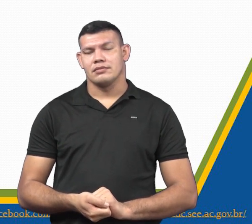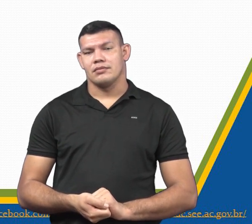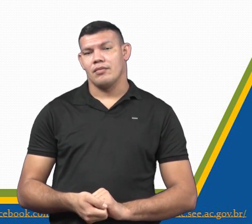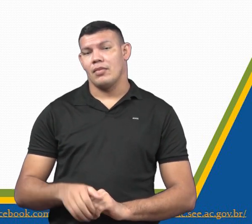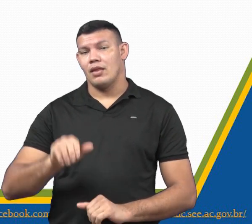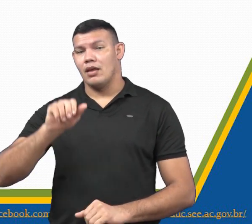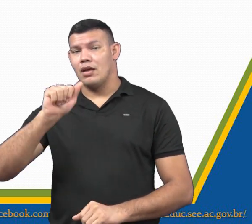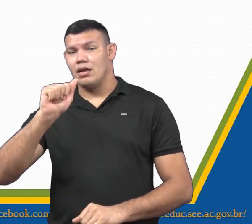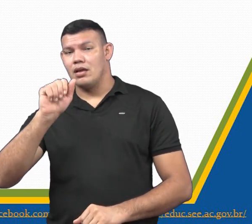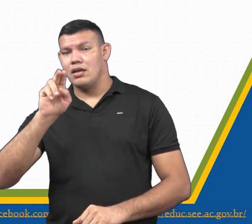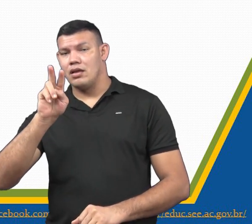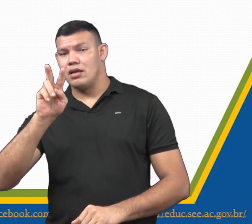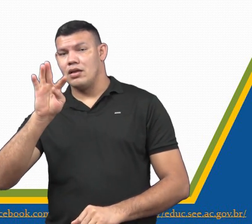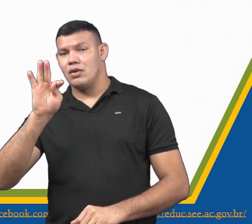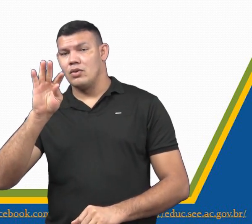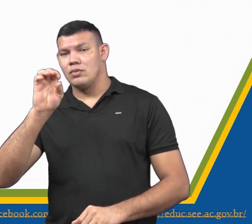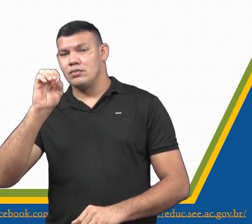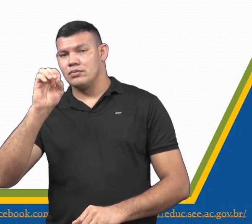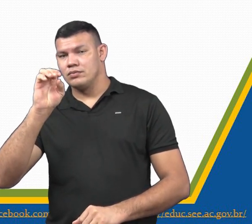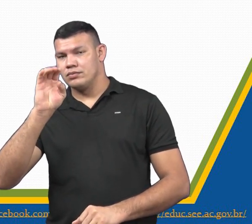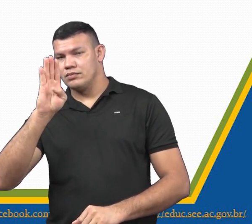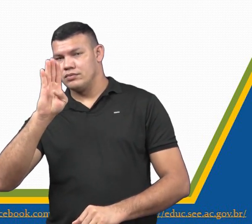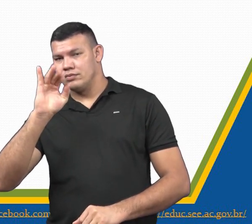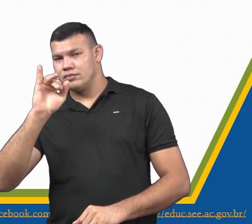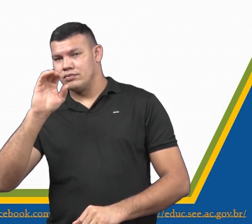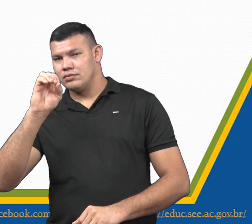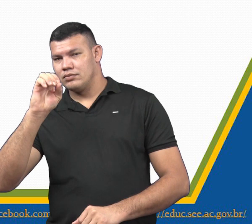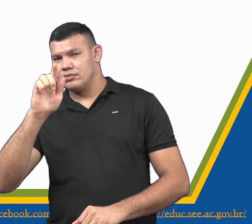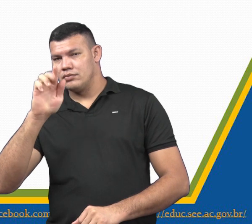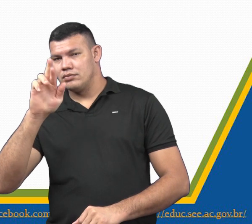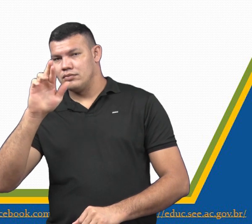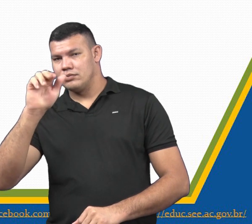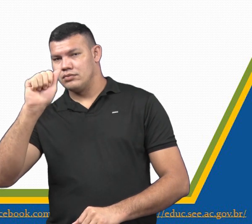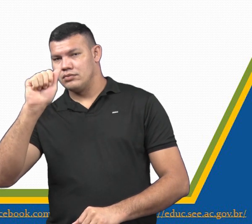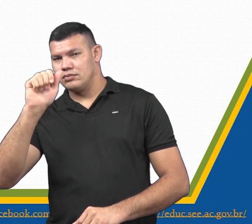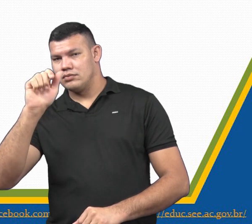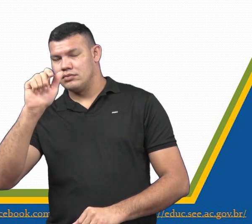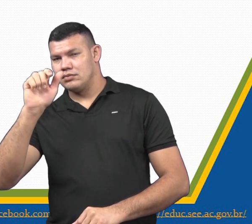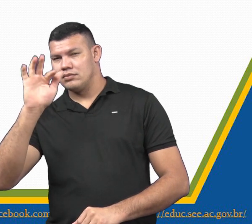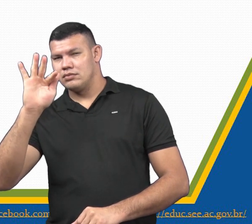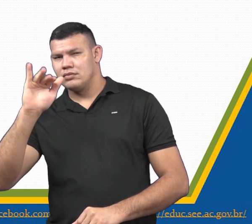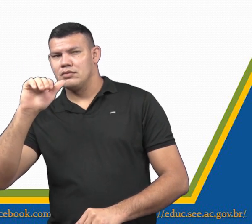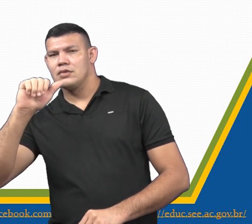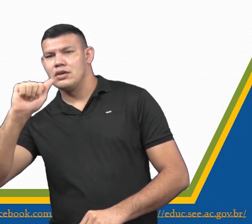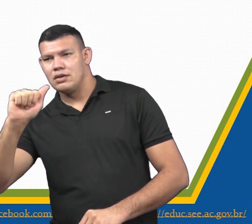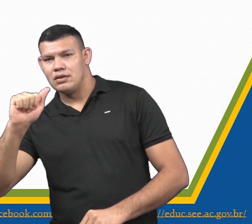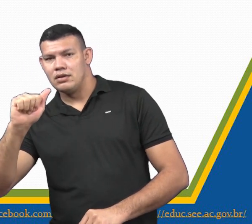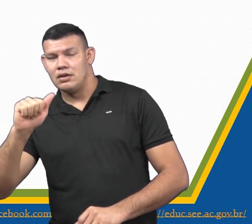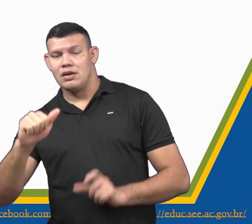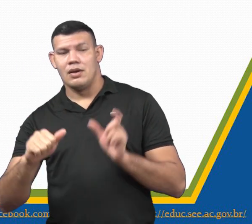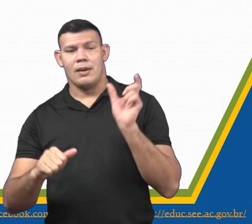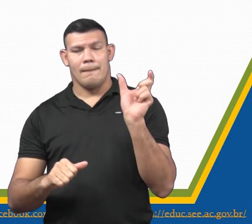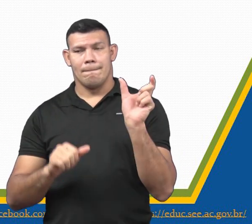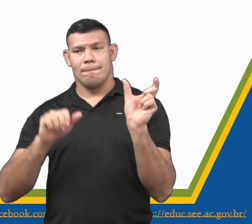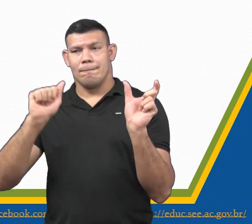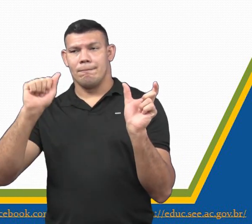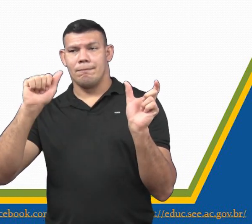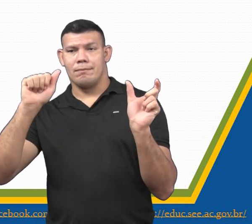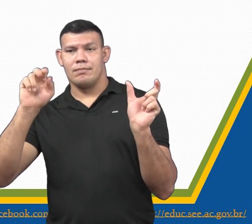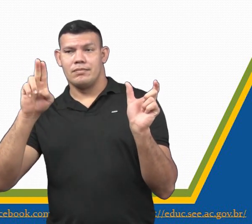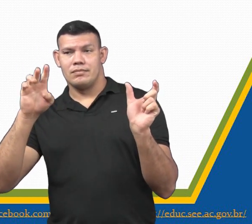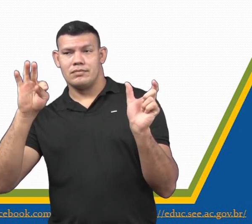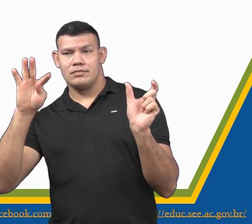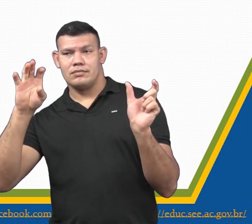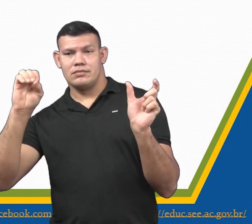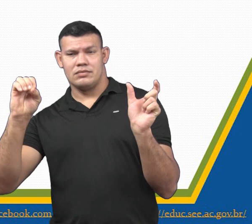Autobiografia. A palavra autobiografia, ela é formada por três partes. Olha só. Auto, que significa